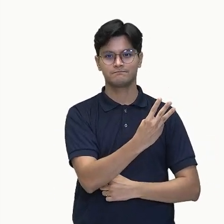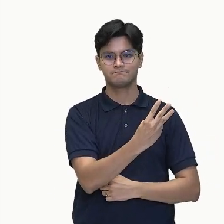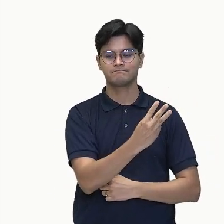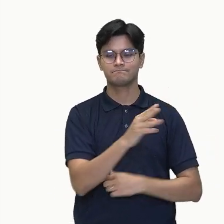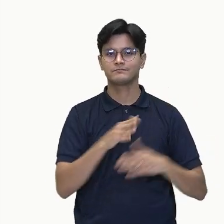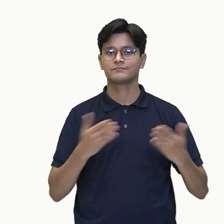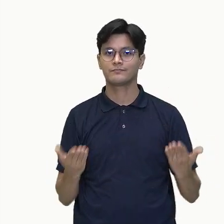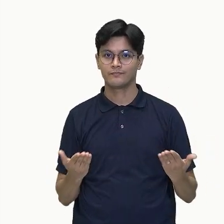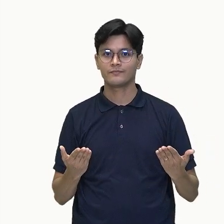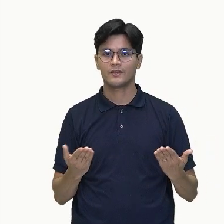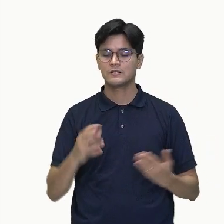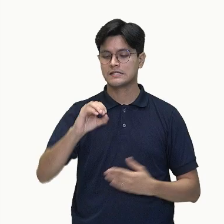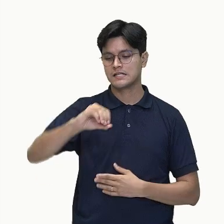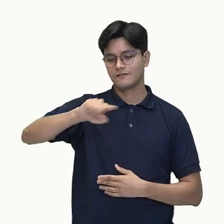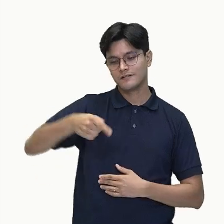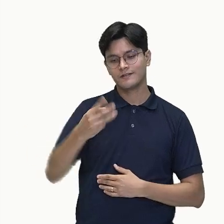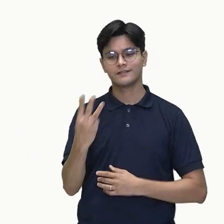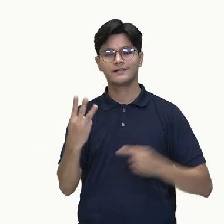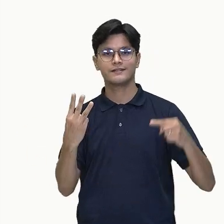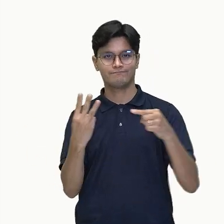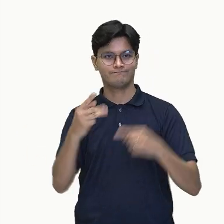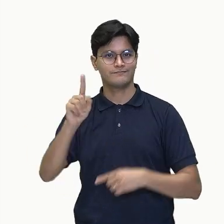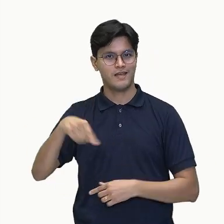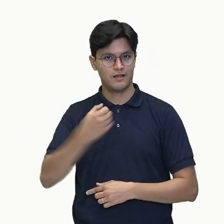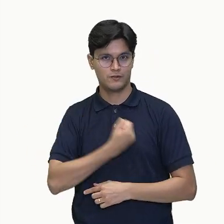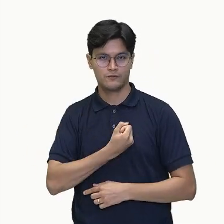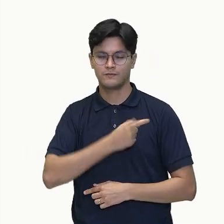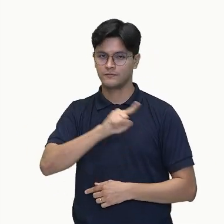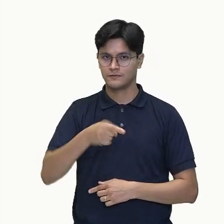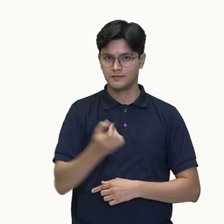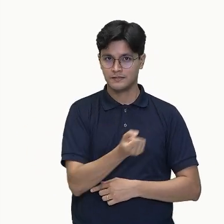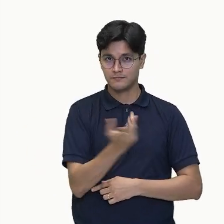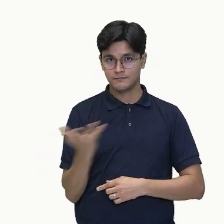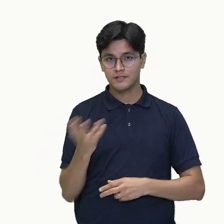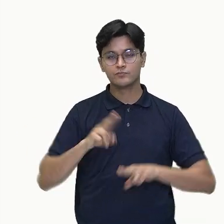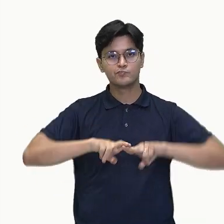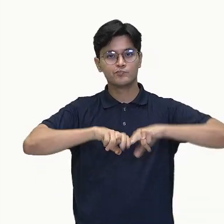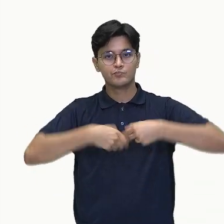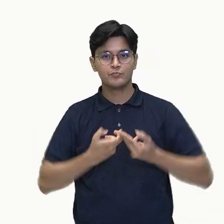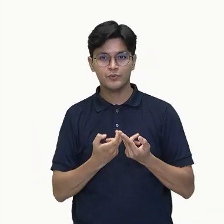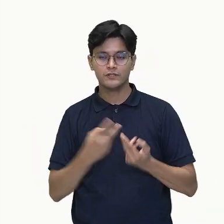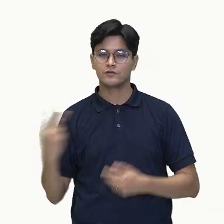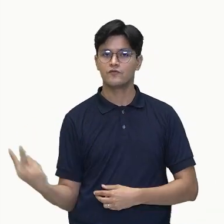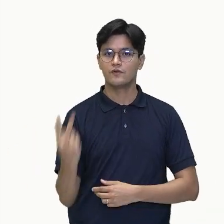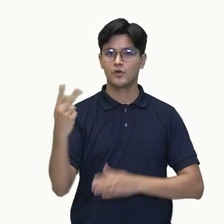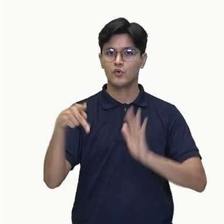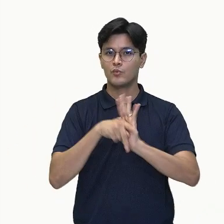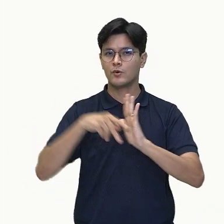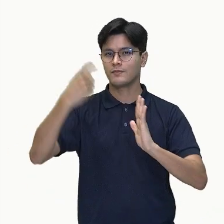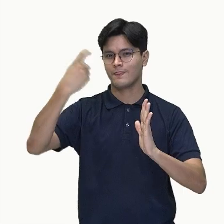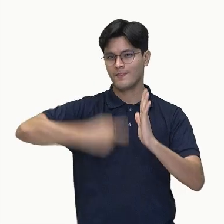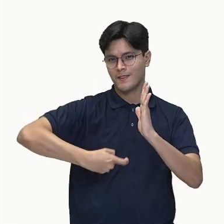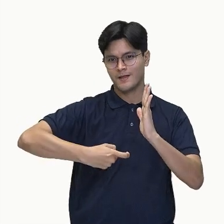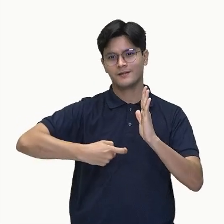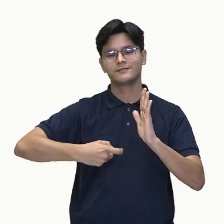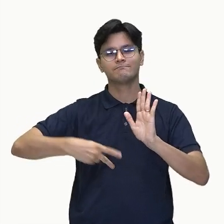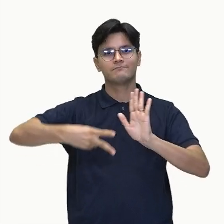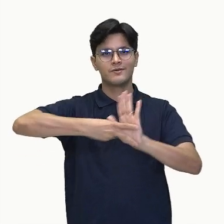tem 0,3. Por esse motivo que o valor dessa taxa será igual